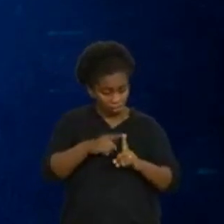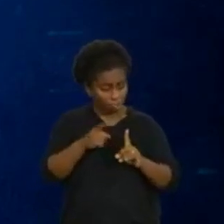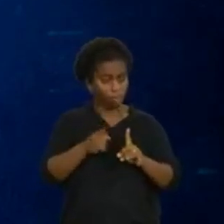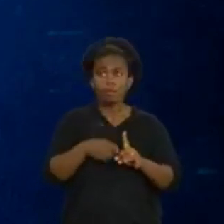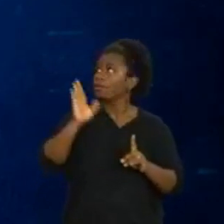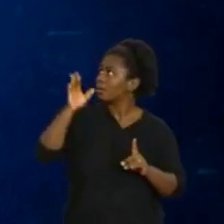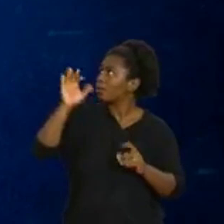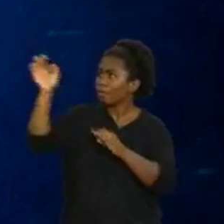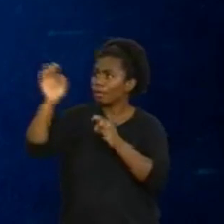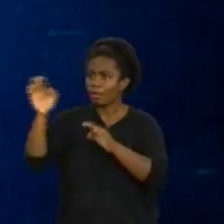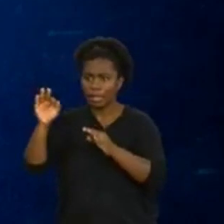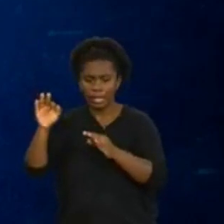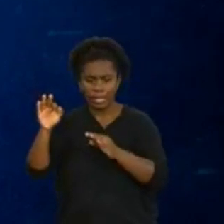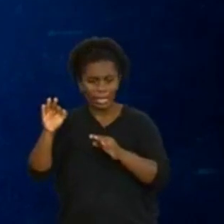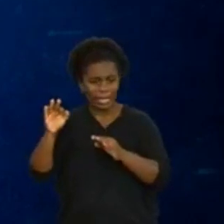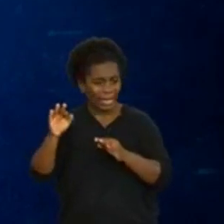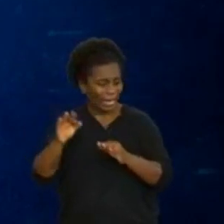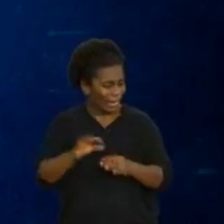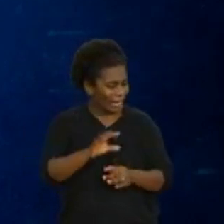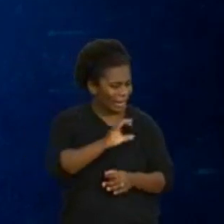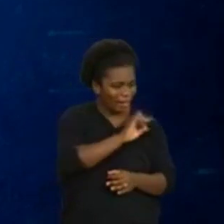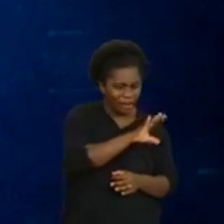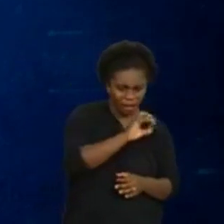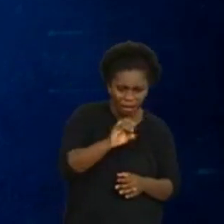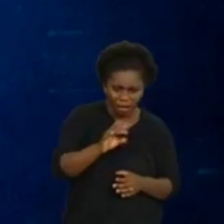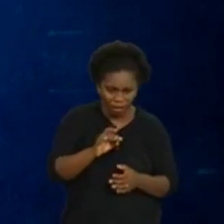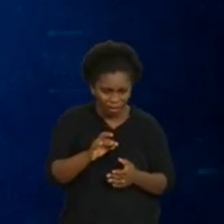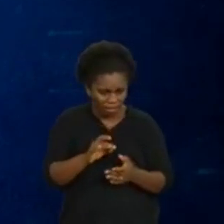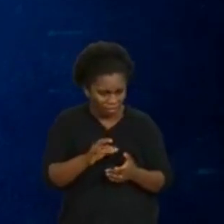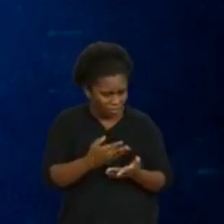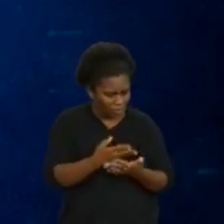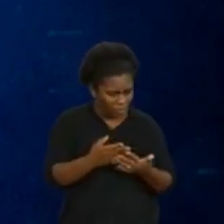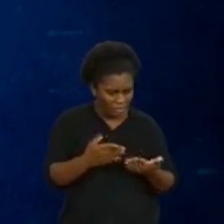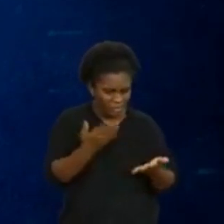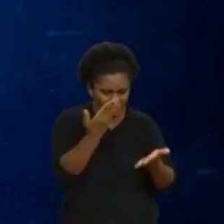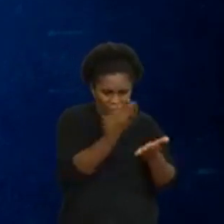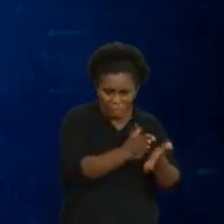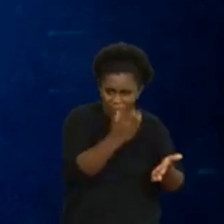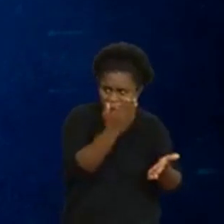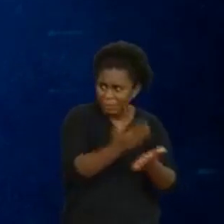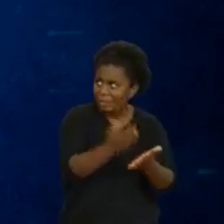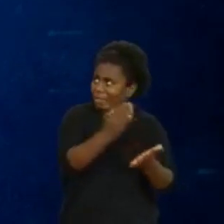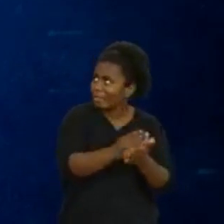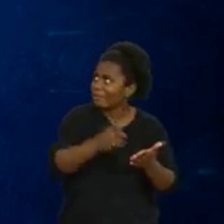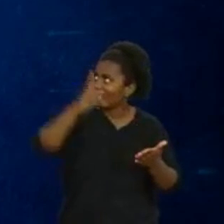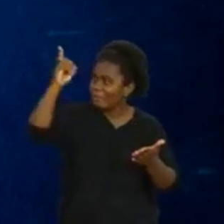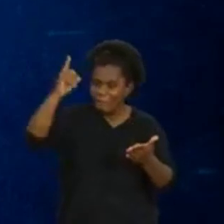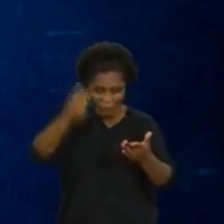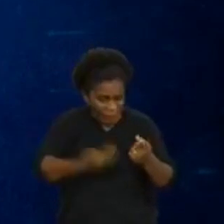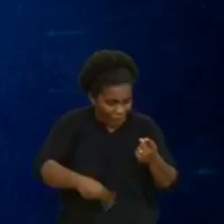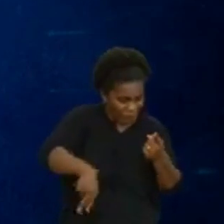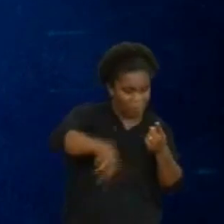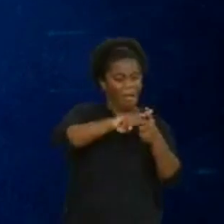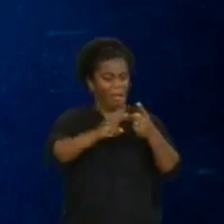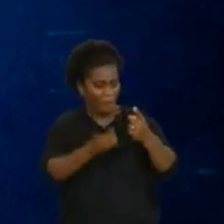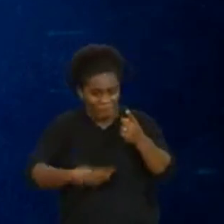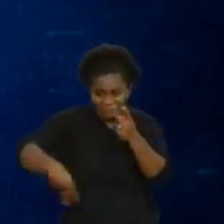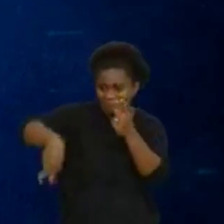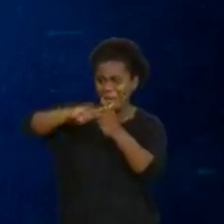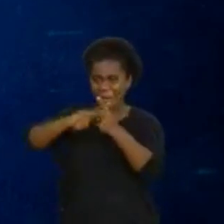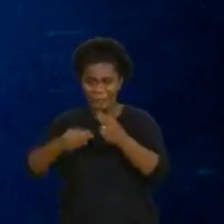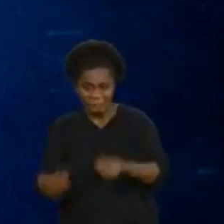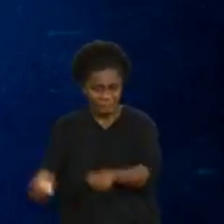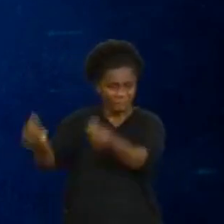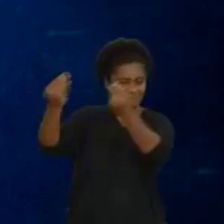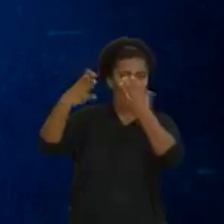cada coisa. E para cada coisa eu ia que perder. Eu ia perder. Preparou o dobro. Preparou o dobro.